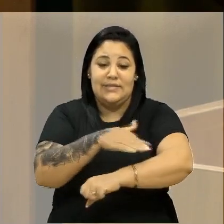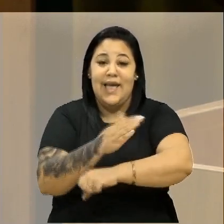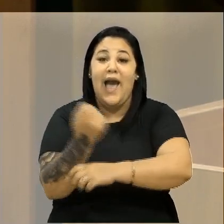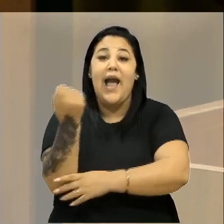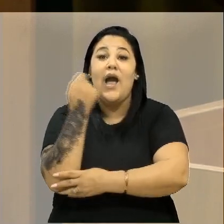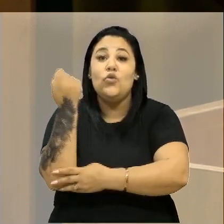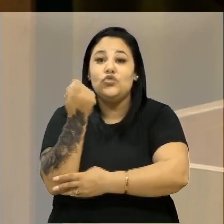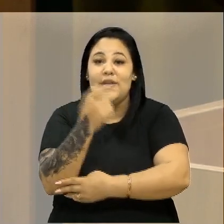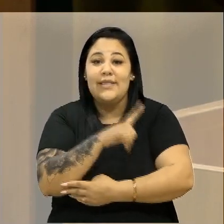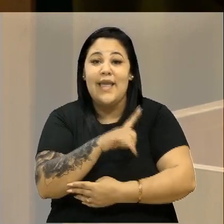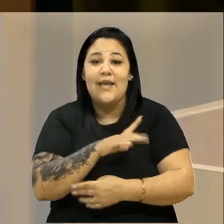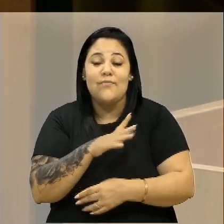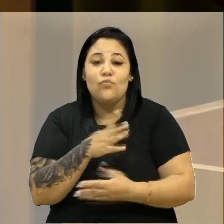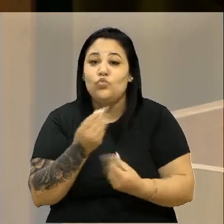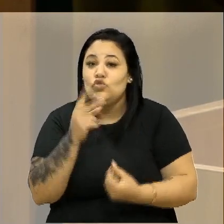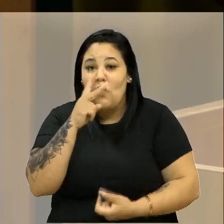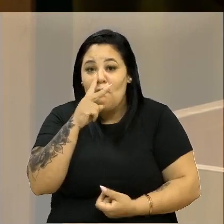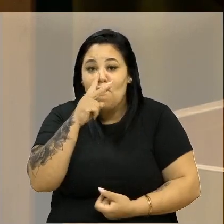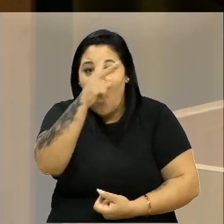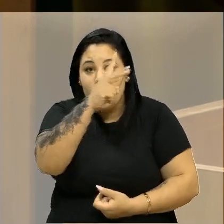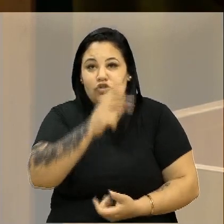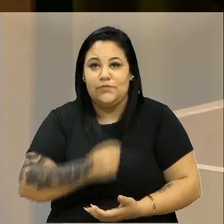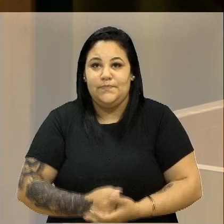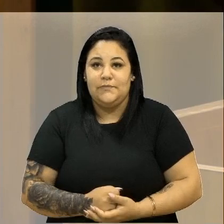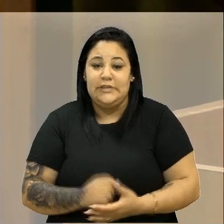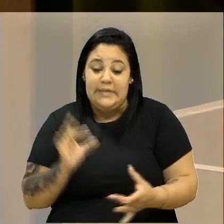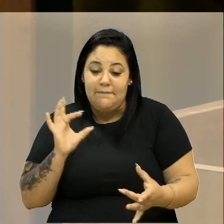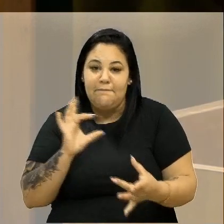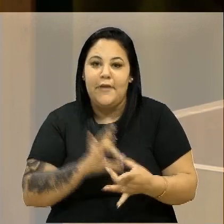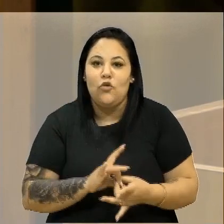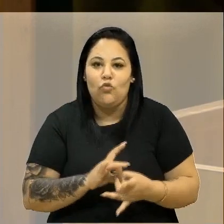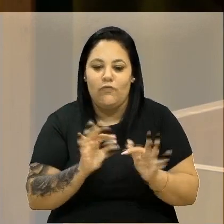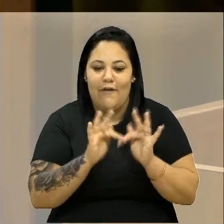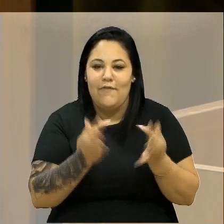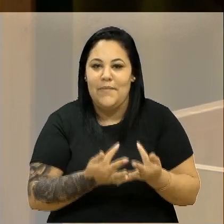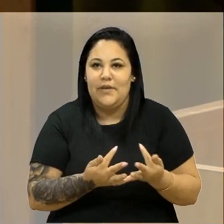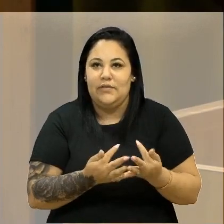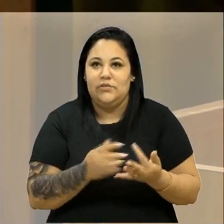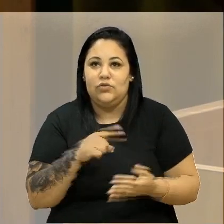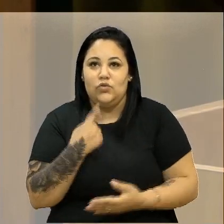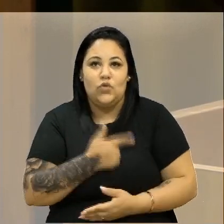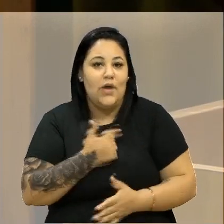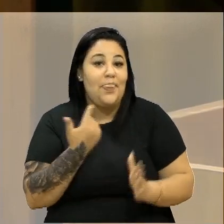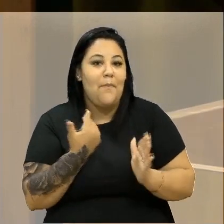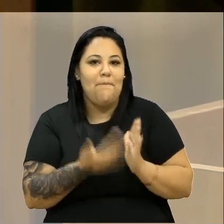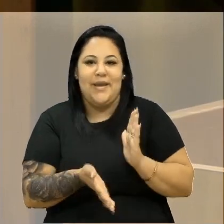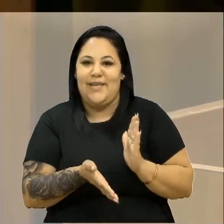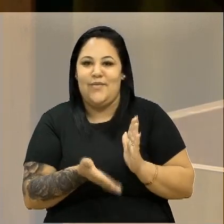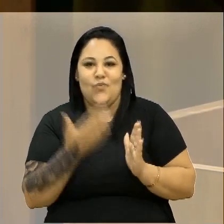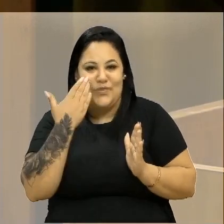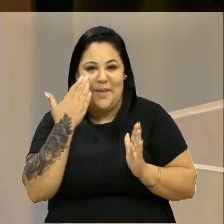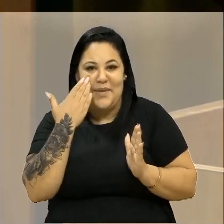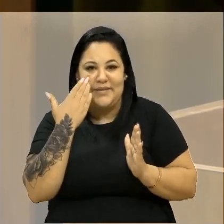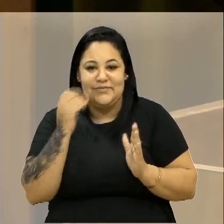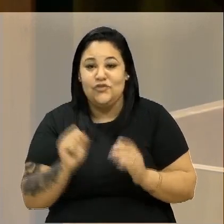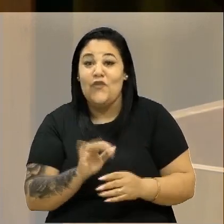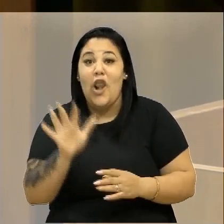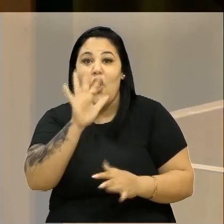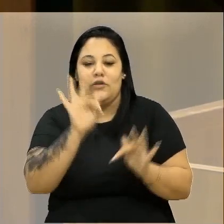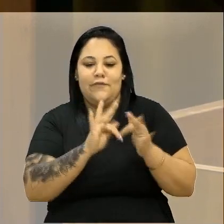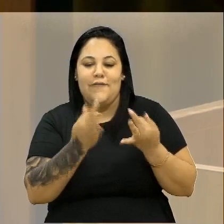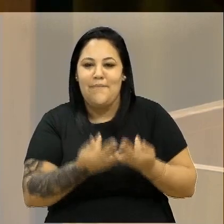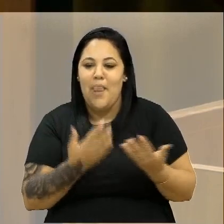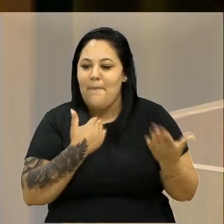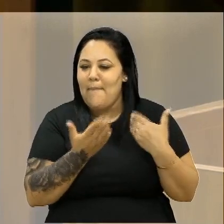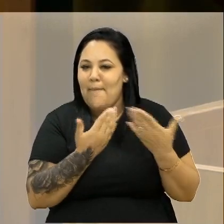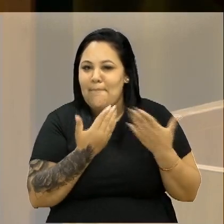forte essa identidade com a família. Então, a gente ainda não perdeu isso, aquela coisa de se juntar, de conversar, os